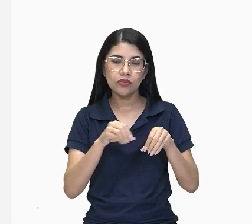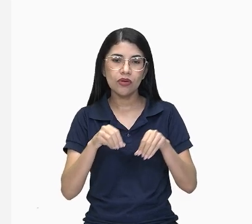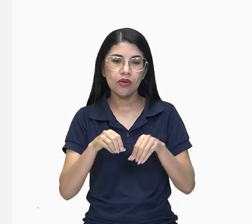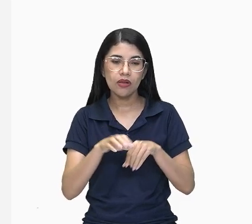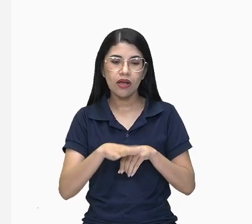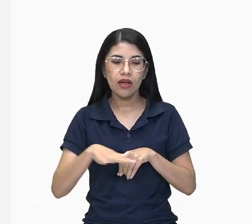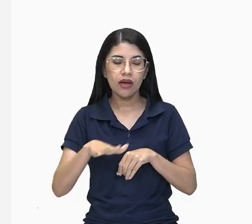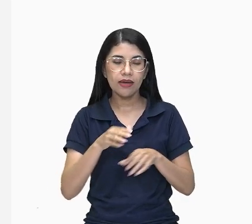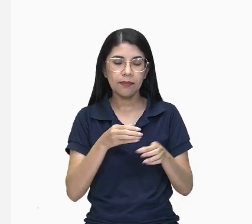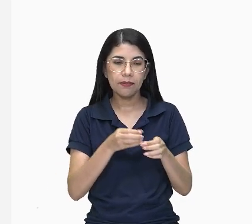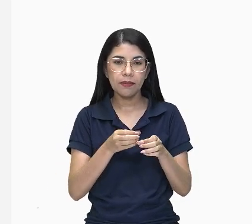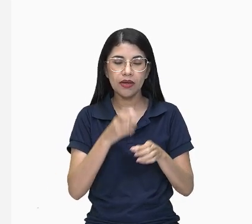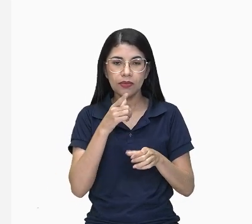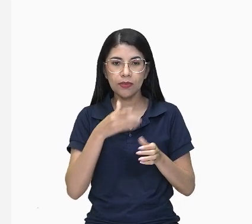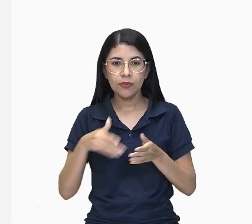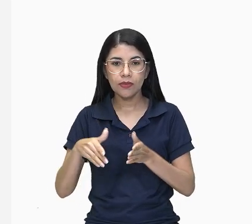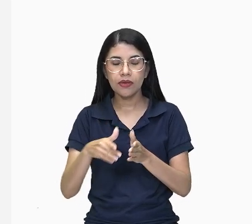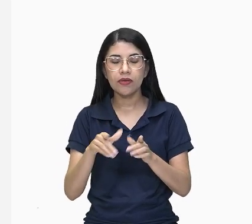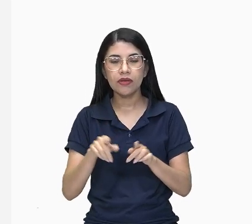Nós vamos ter aí também uma